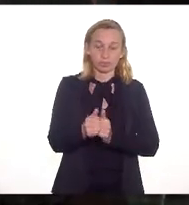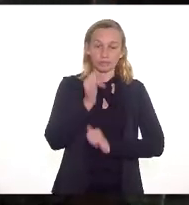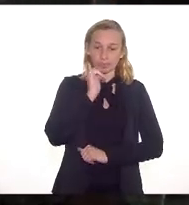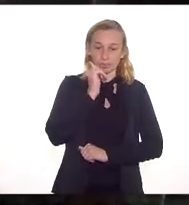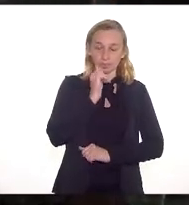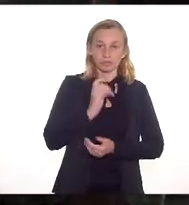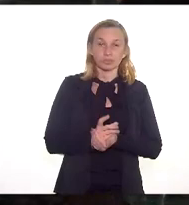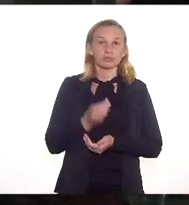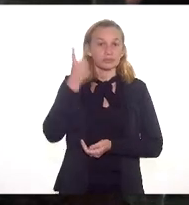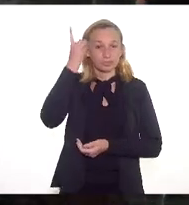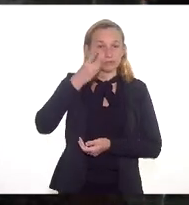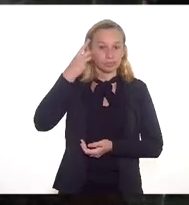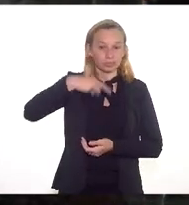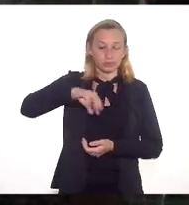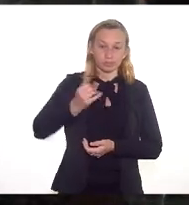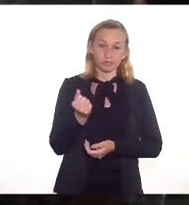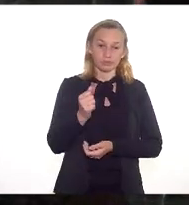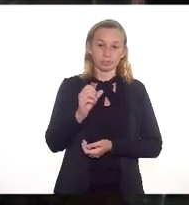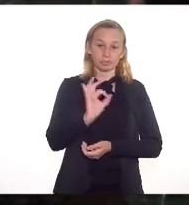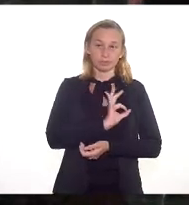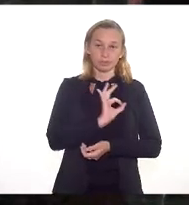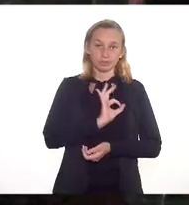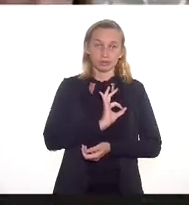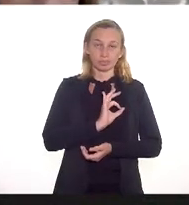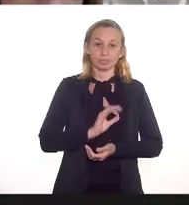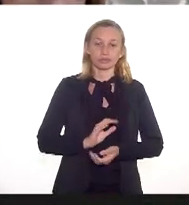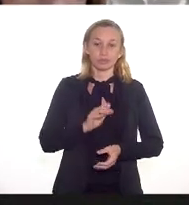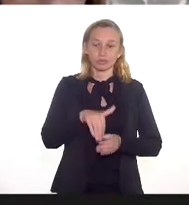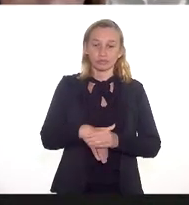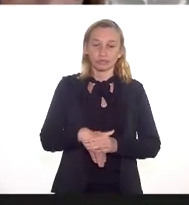Como vota a deputada Marta Rocha?